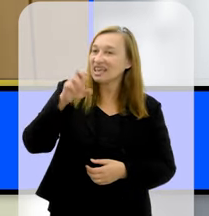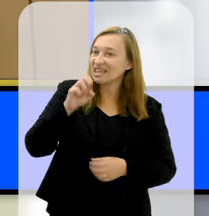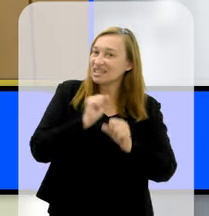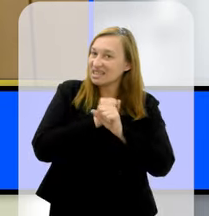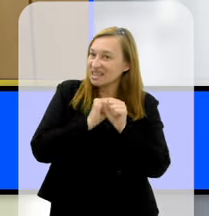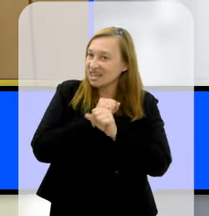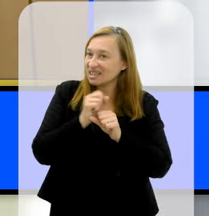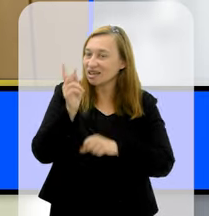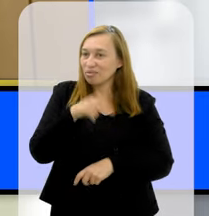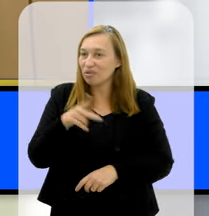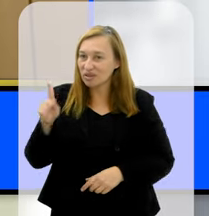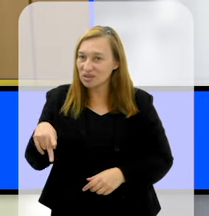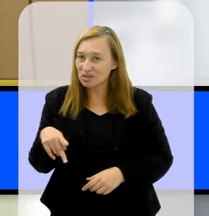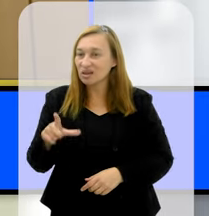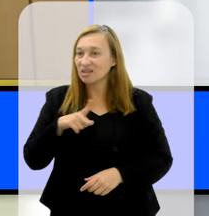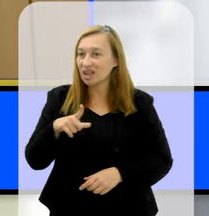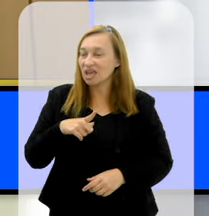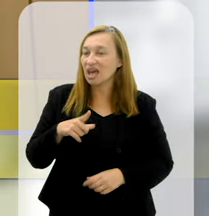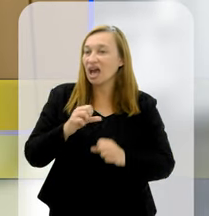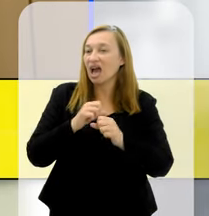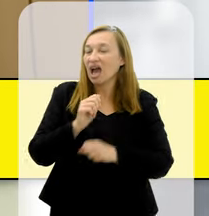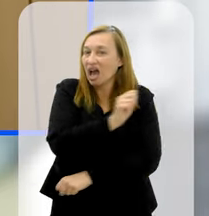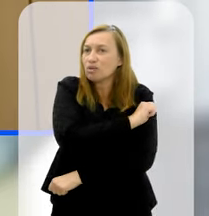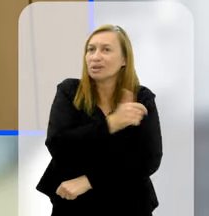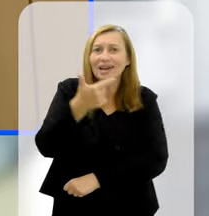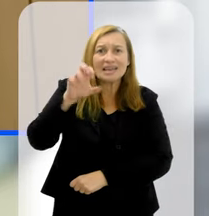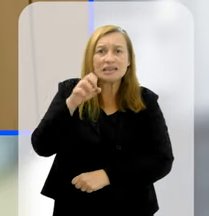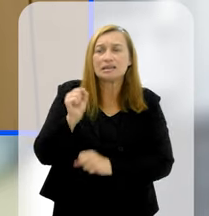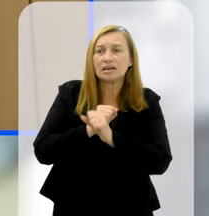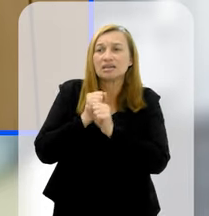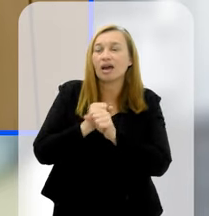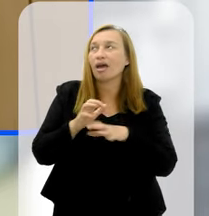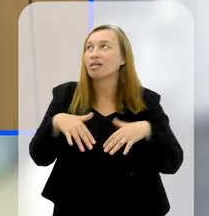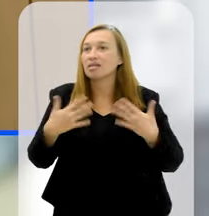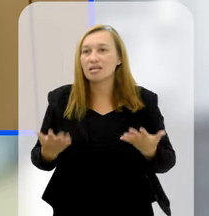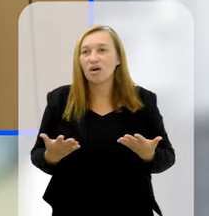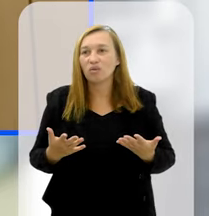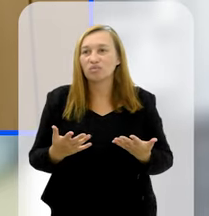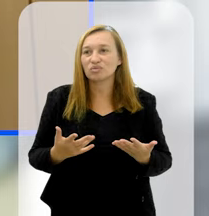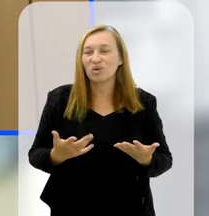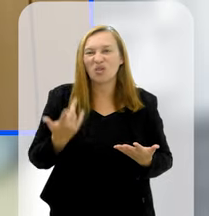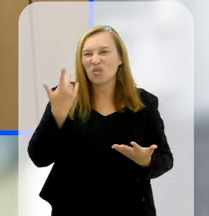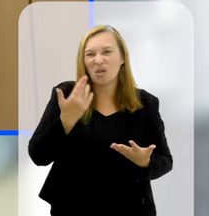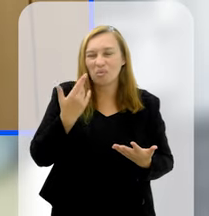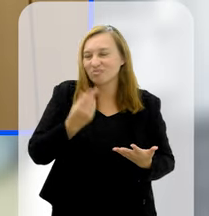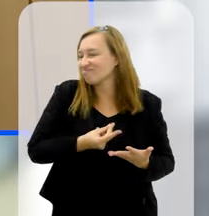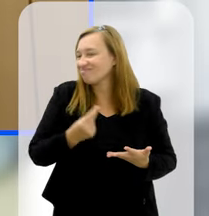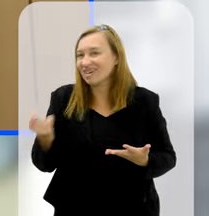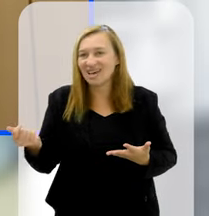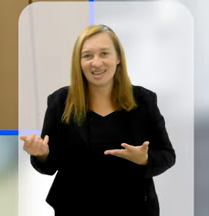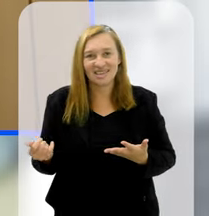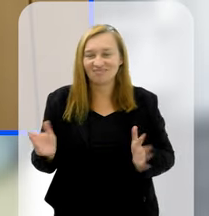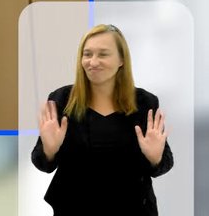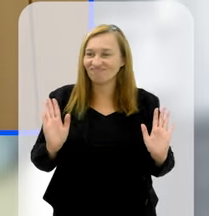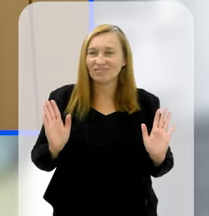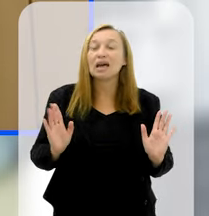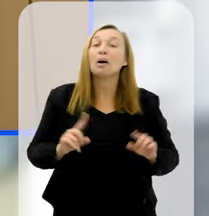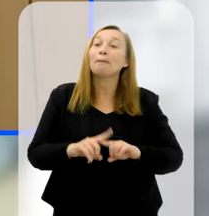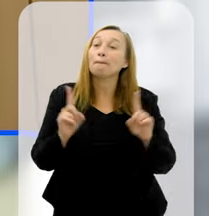há 15 anos, a professora Yuma tem alunos há 15 anos. Então, não é usual eles